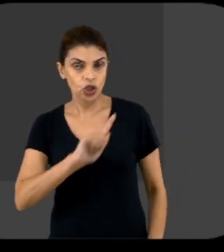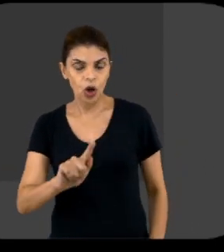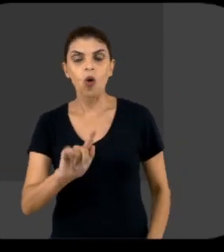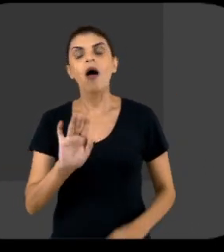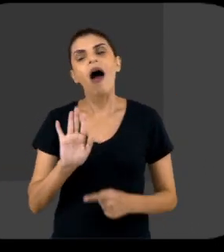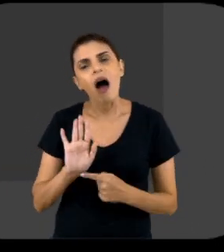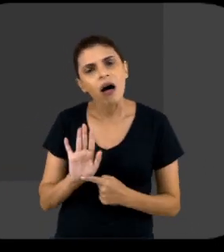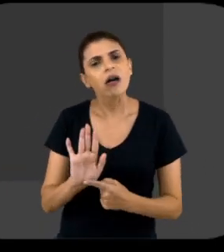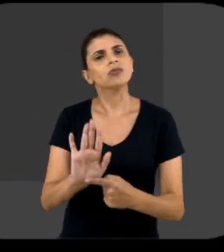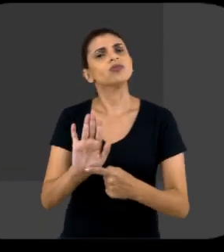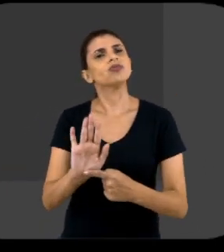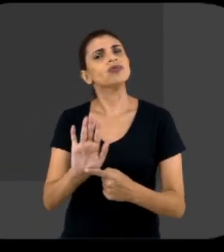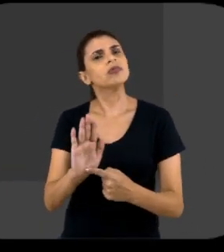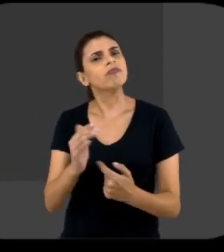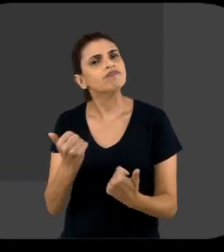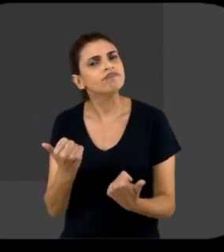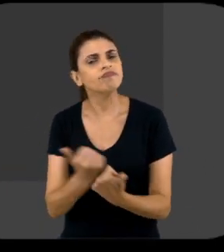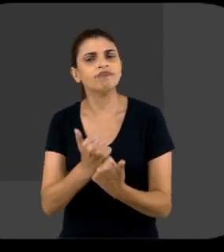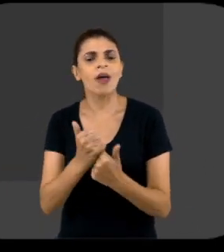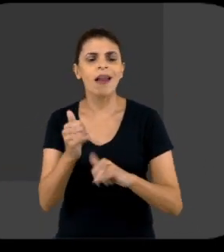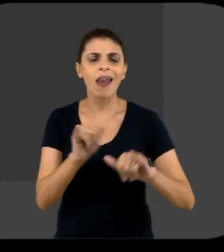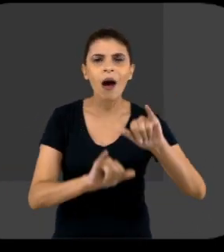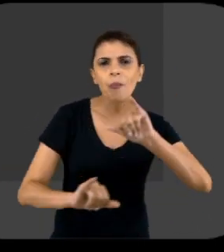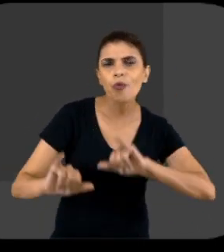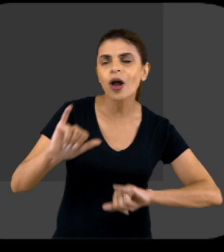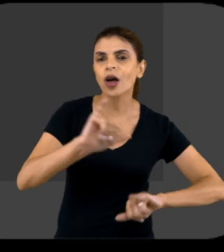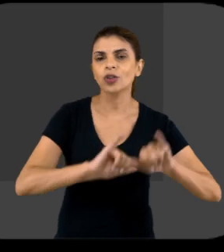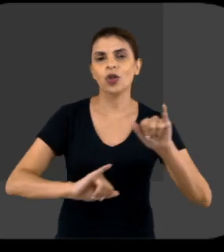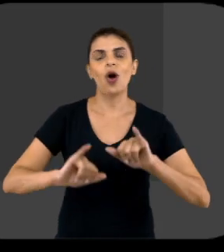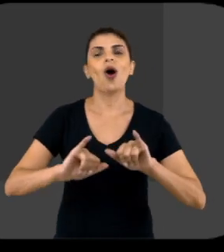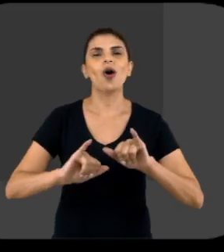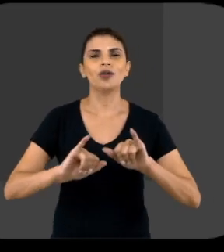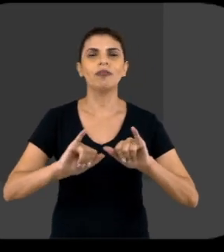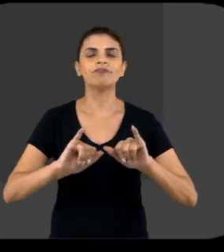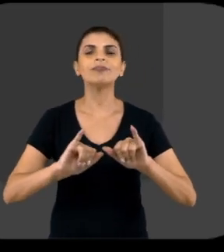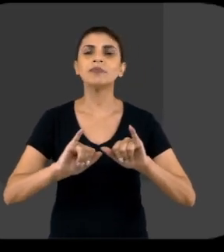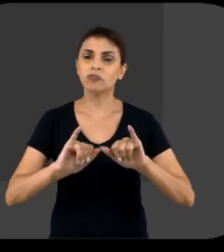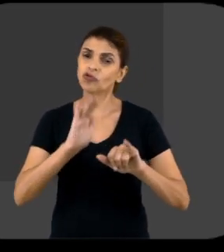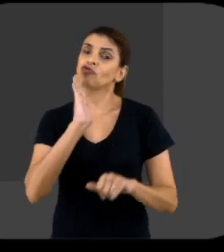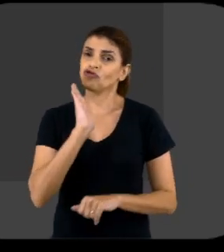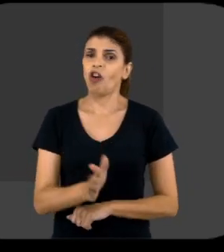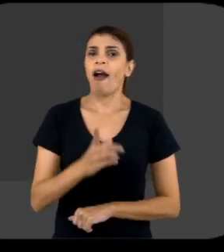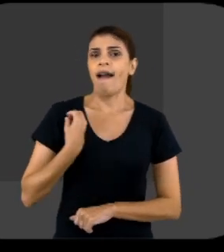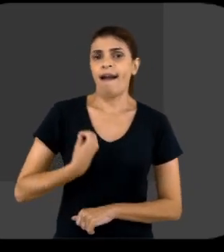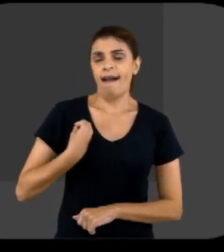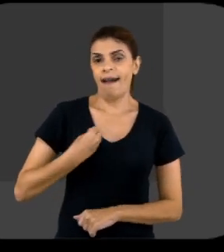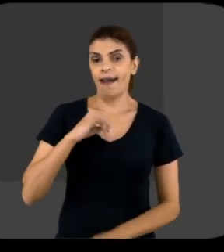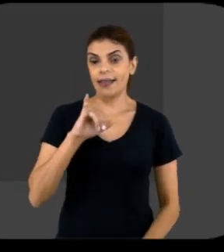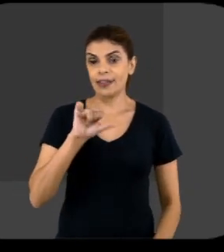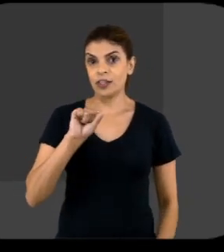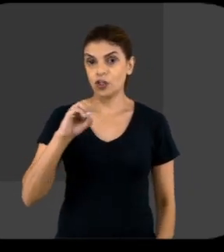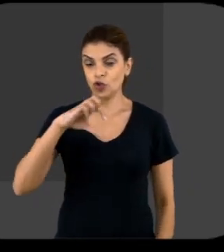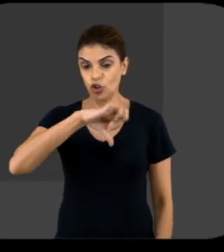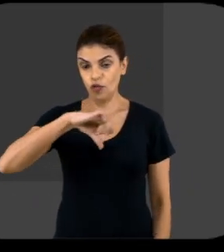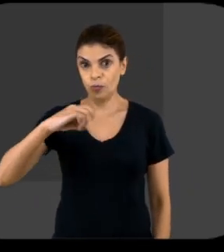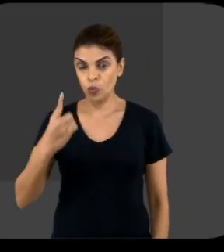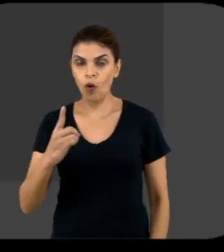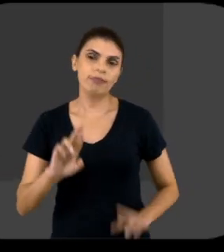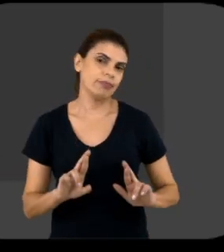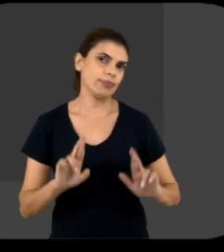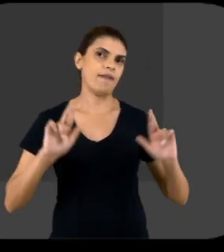auxilia, ela é uma importante ferramenta para o laboratório, e ela já diferente da ISO